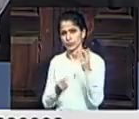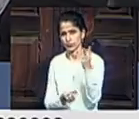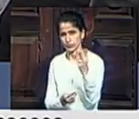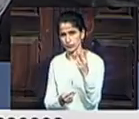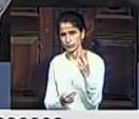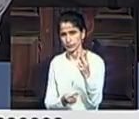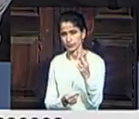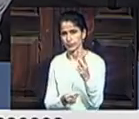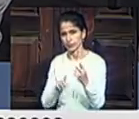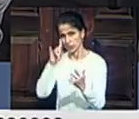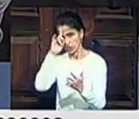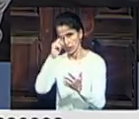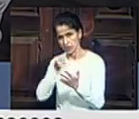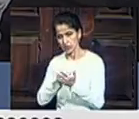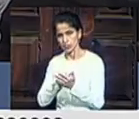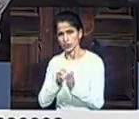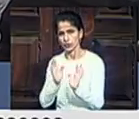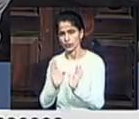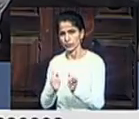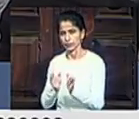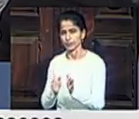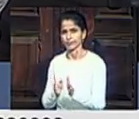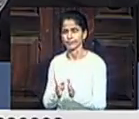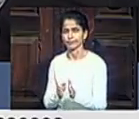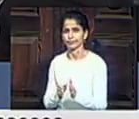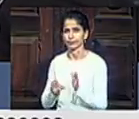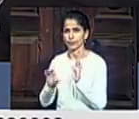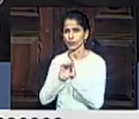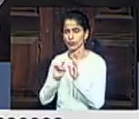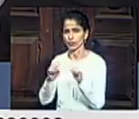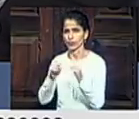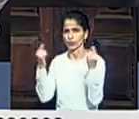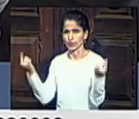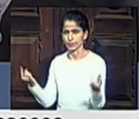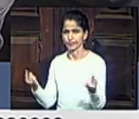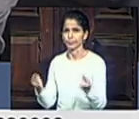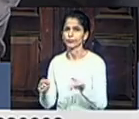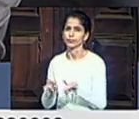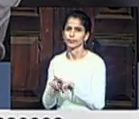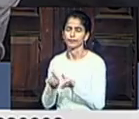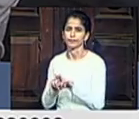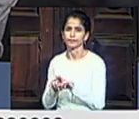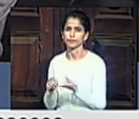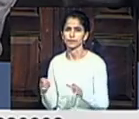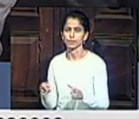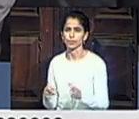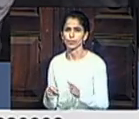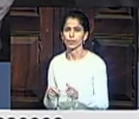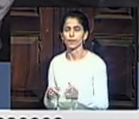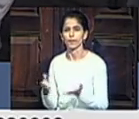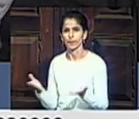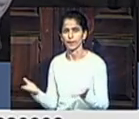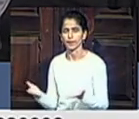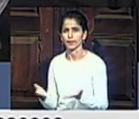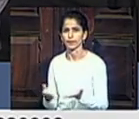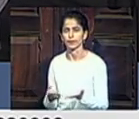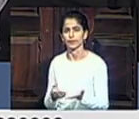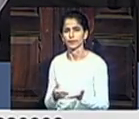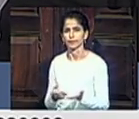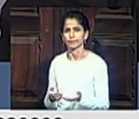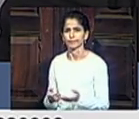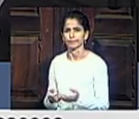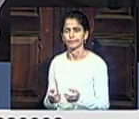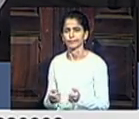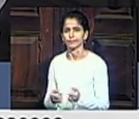essas duas decisões de arguição de constitucionalidade e arguição de constitucionalidade em sede de mandato de